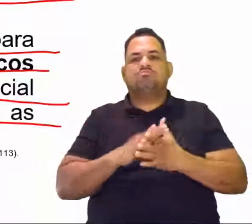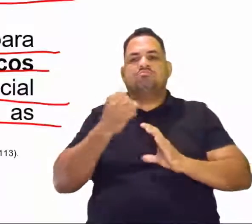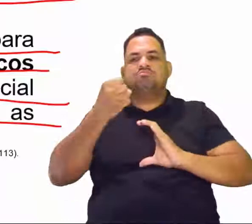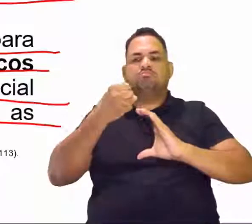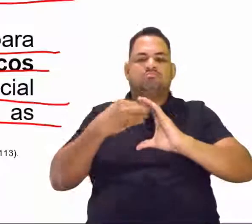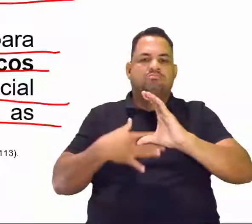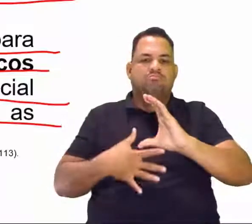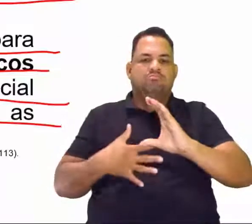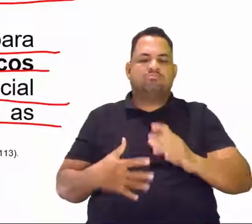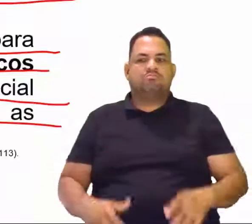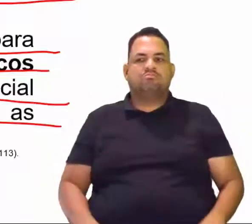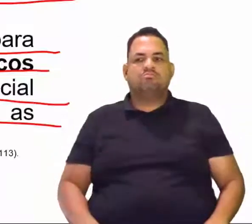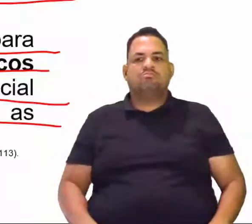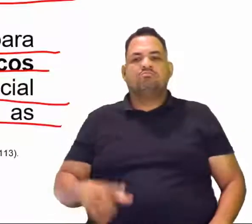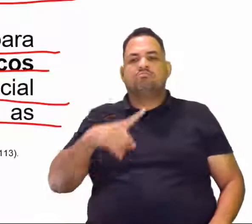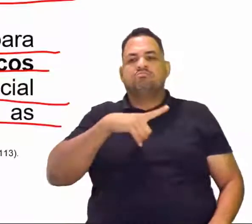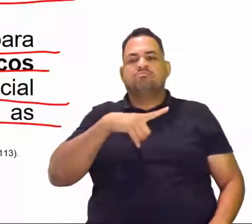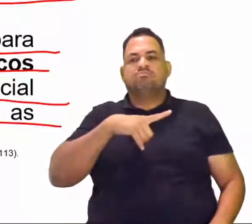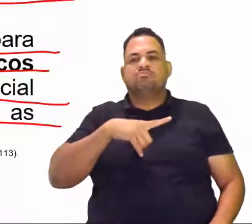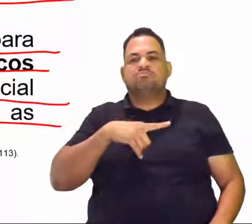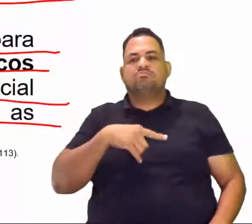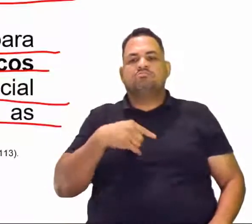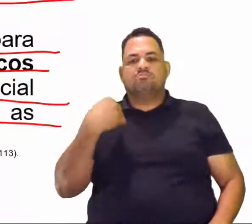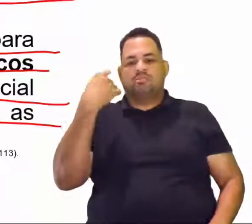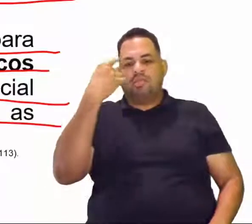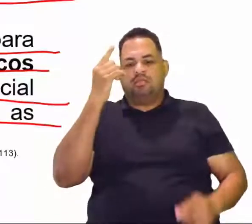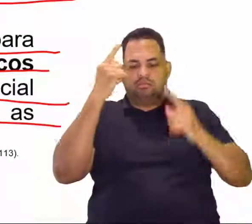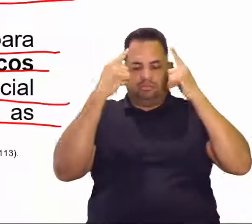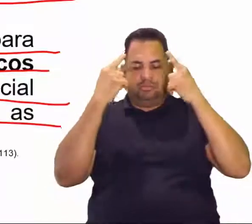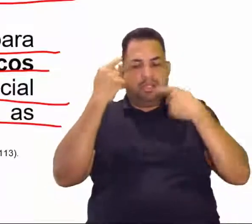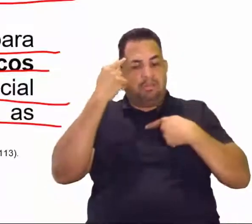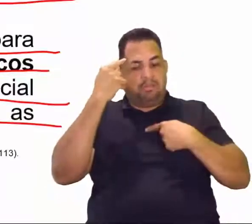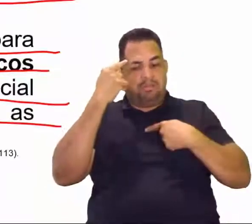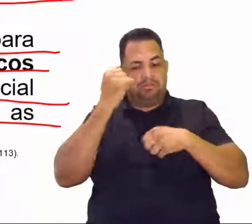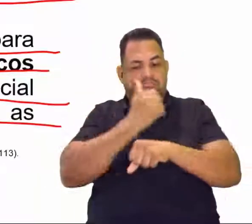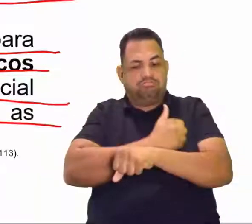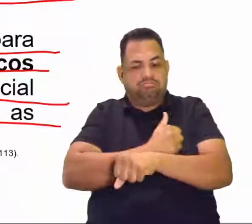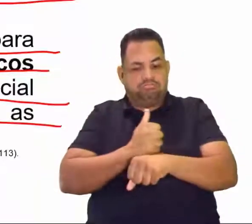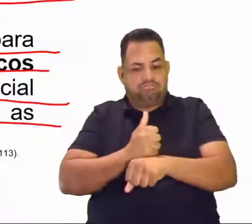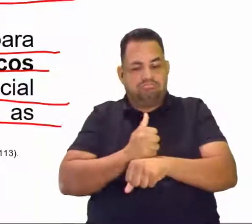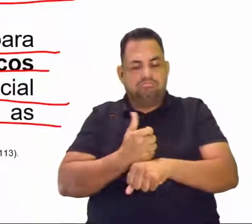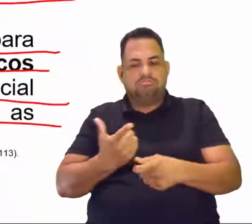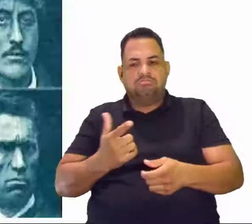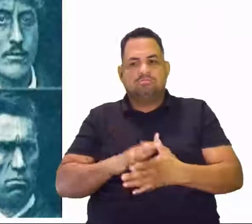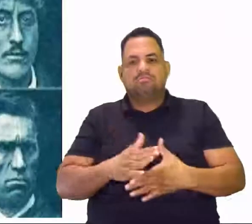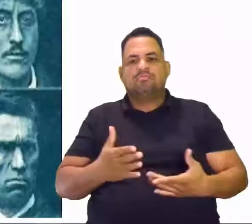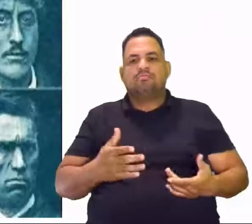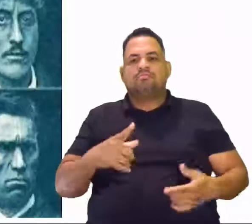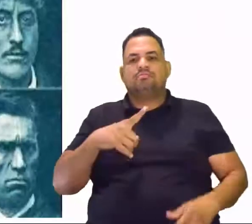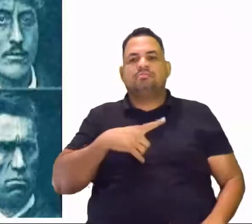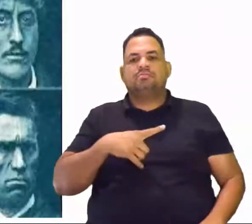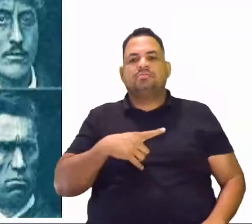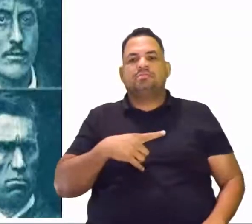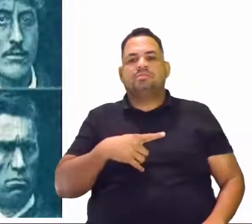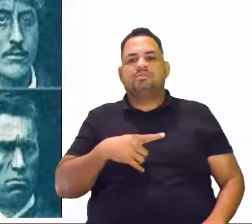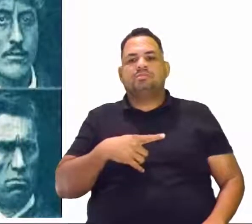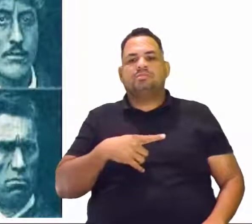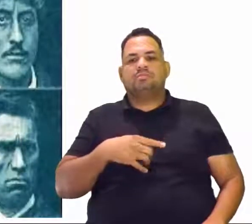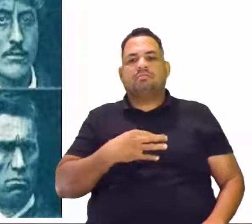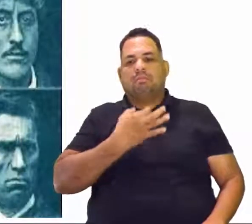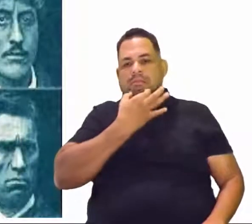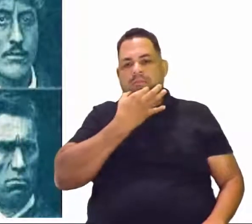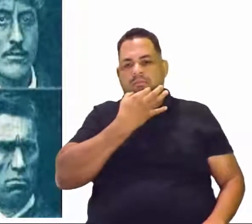conta das características dele que tem a ver com os traços intelectuais e Morais eles queriam achar um um defeito